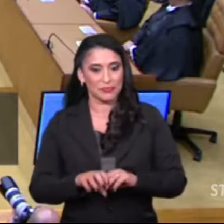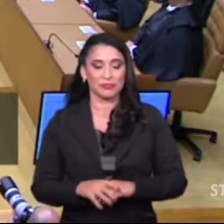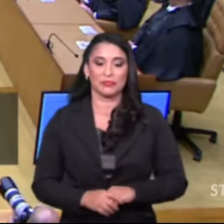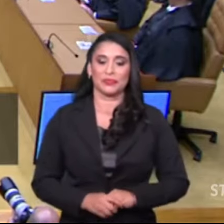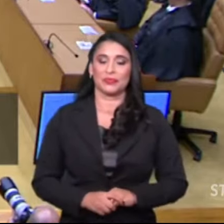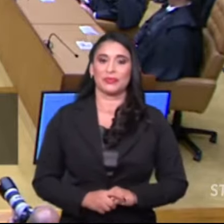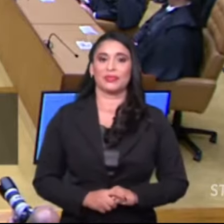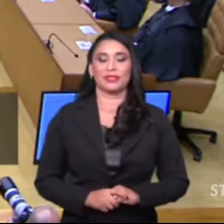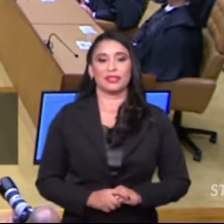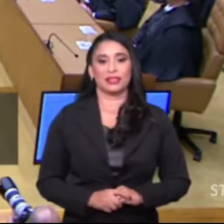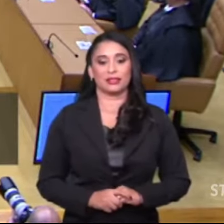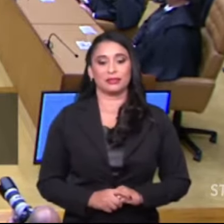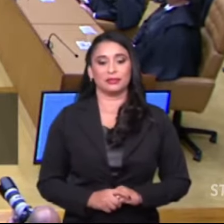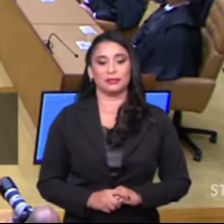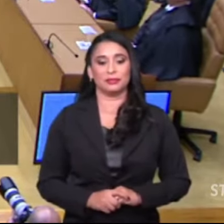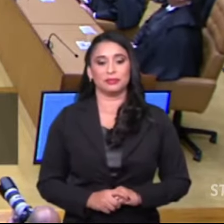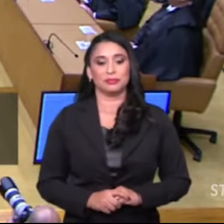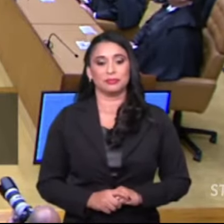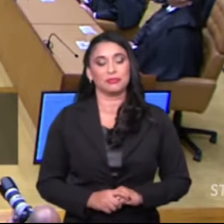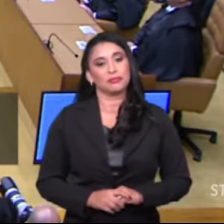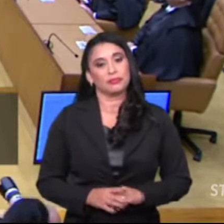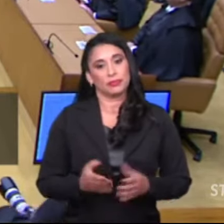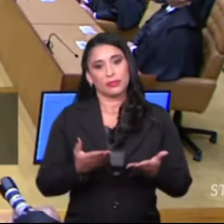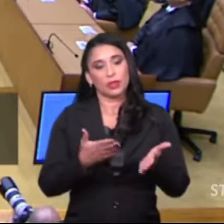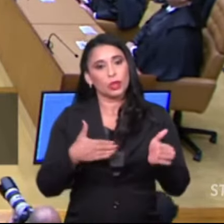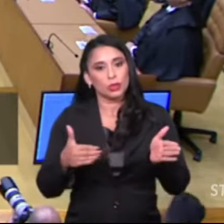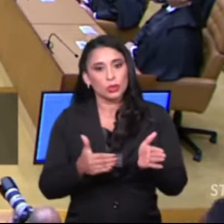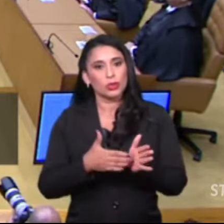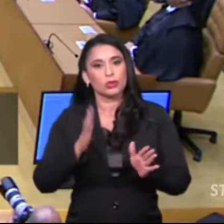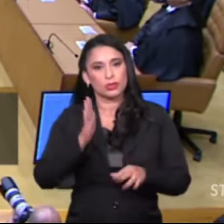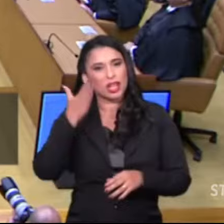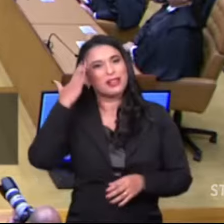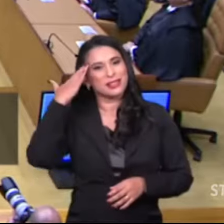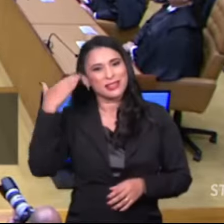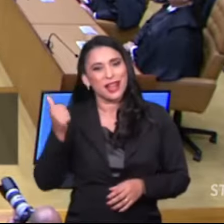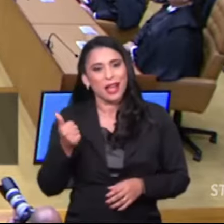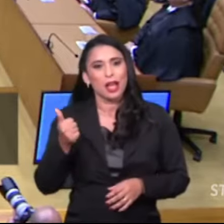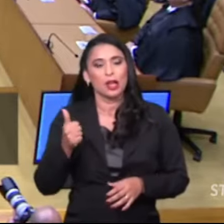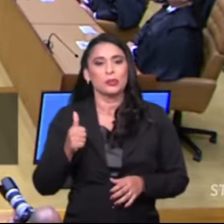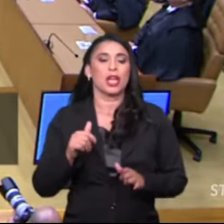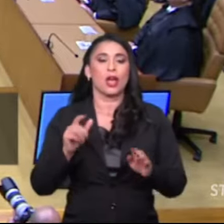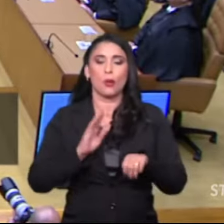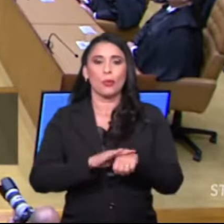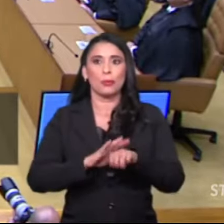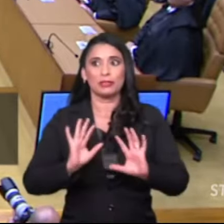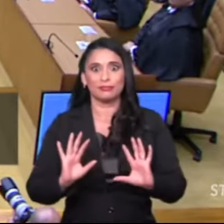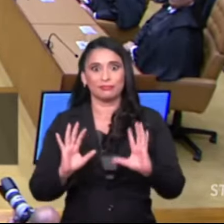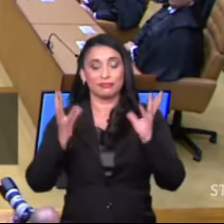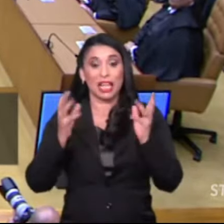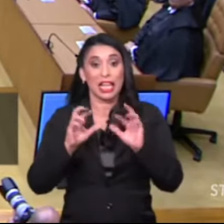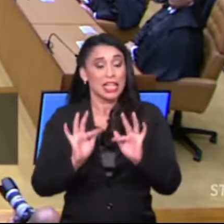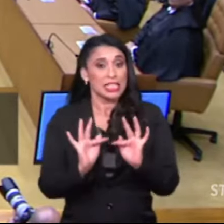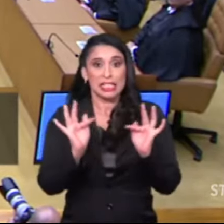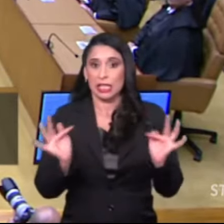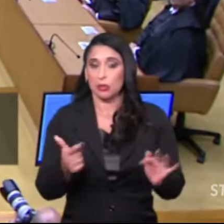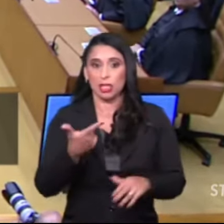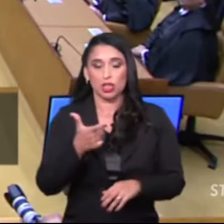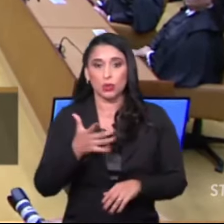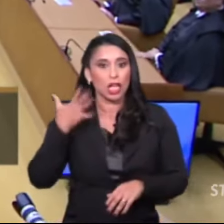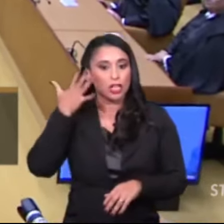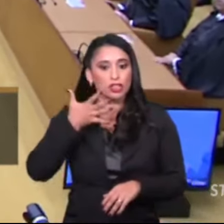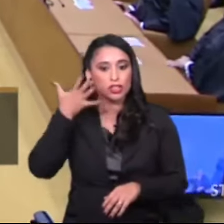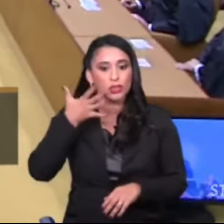Como todos sabem, essa é uma solenidade muito simples e sem discursos.